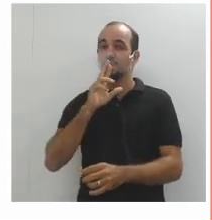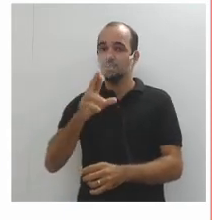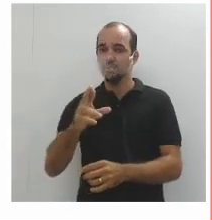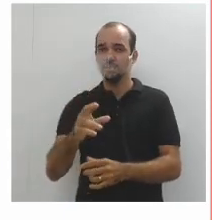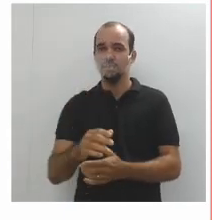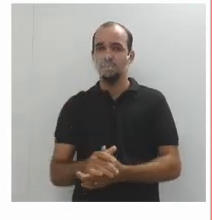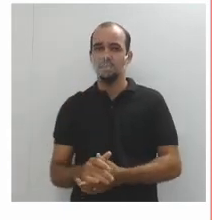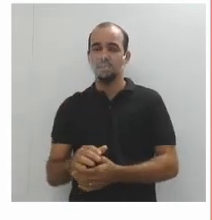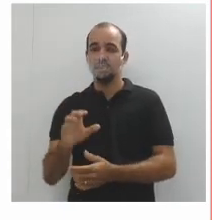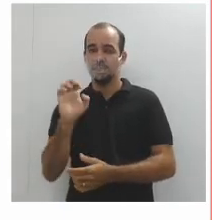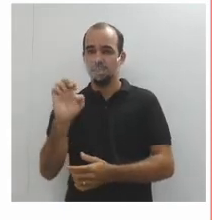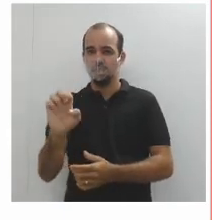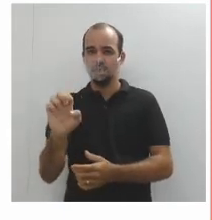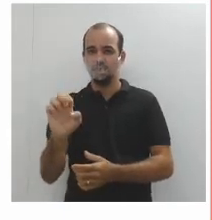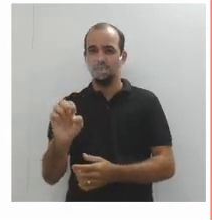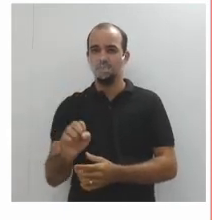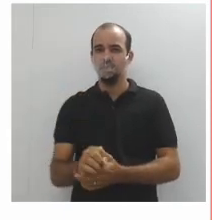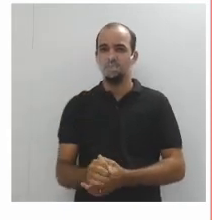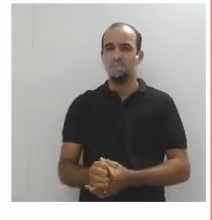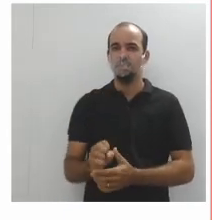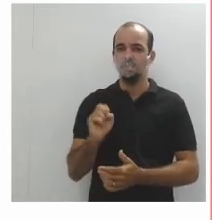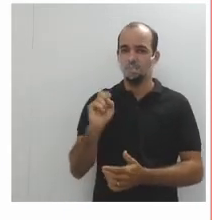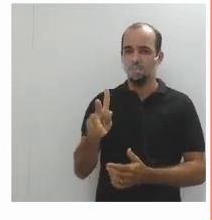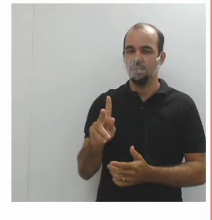a letra E. Ok?